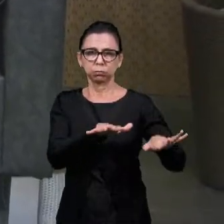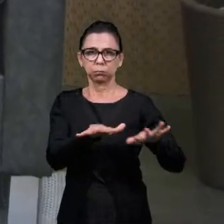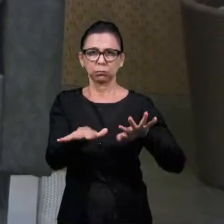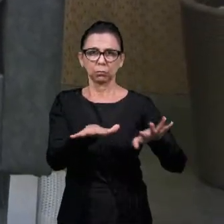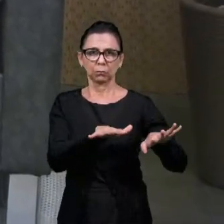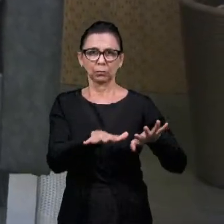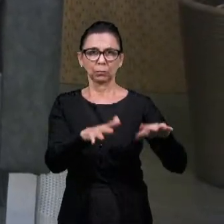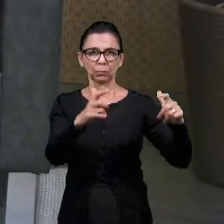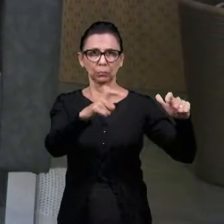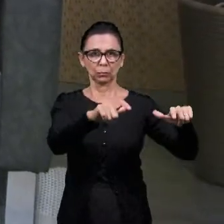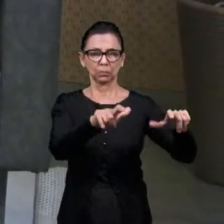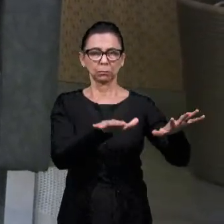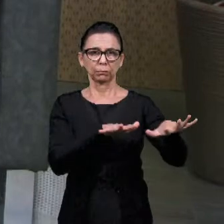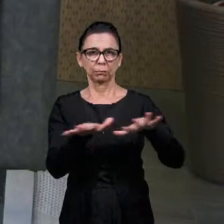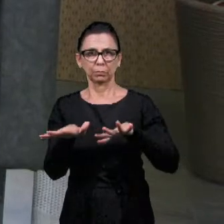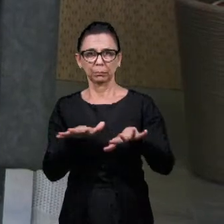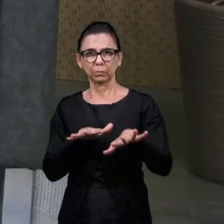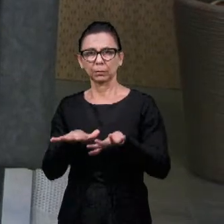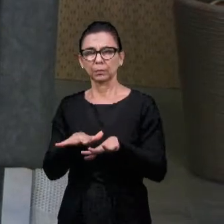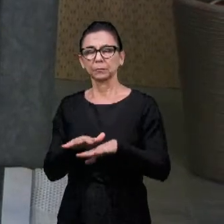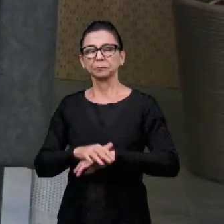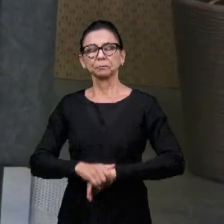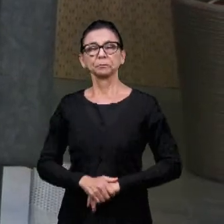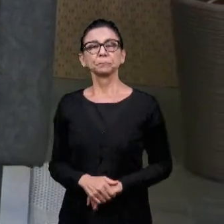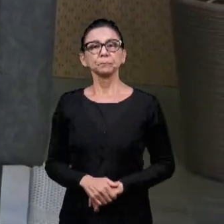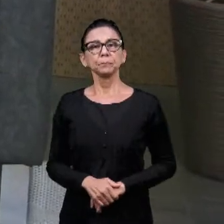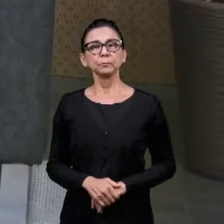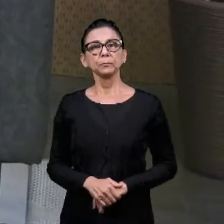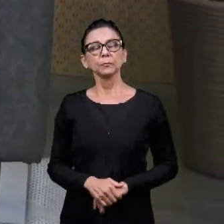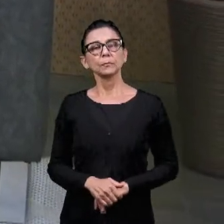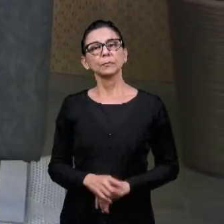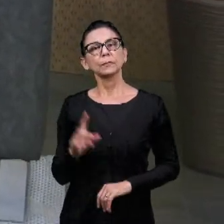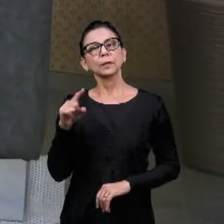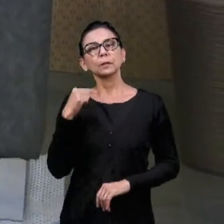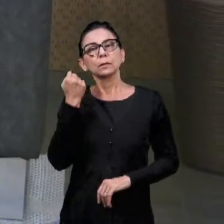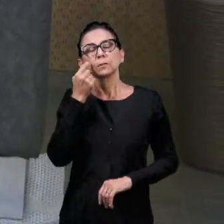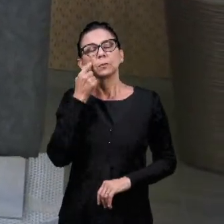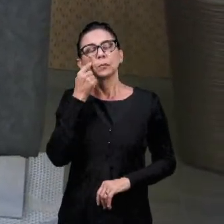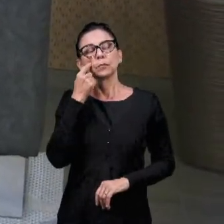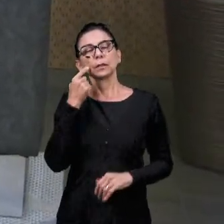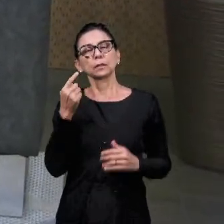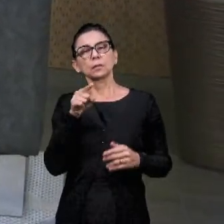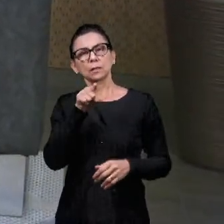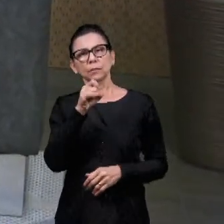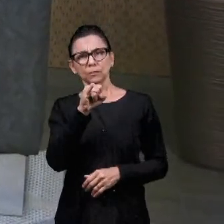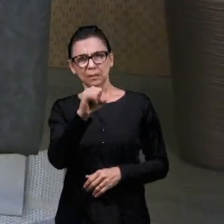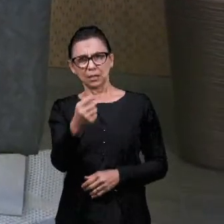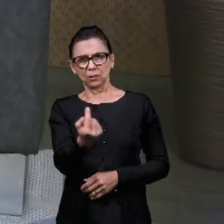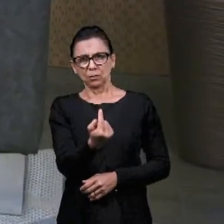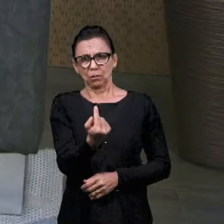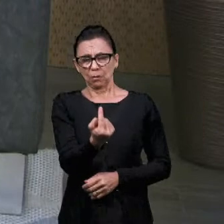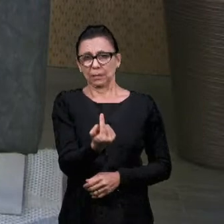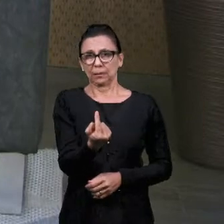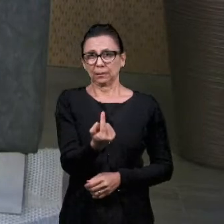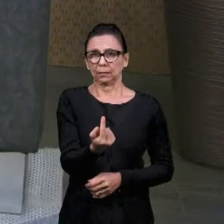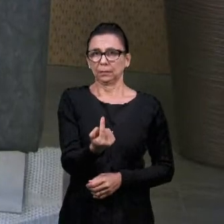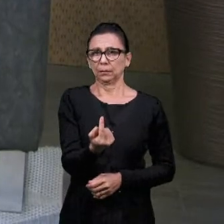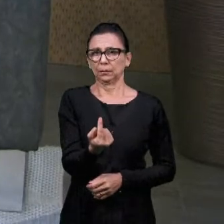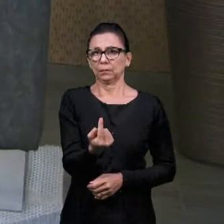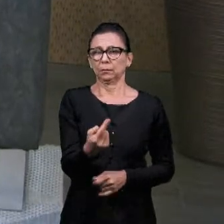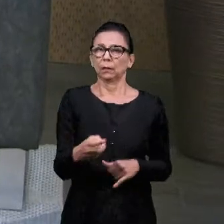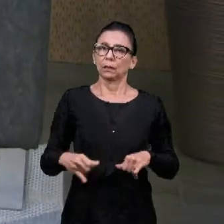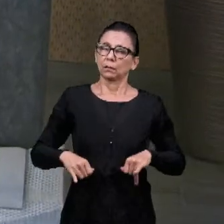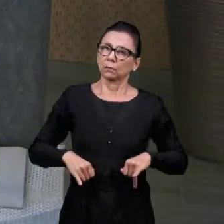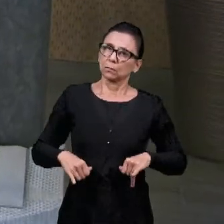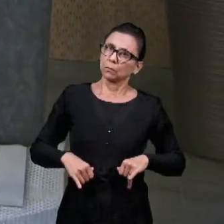Né? Então, o que nós vamos fazer daqui a pouco? Cultuar ao Senhor. Isso. Esteja você sozinho, esteja você sofrendo